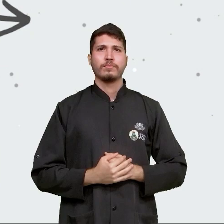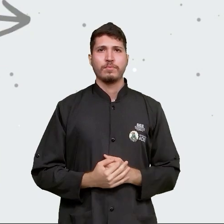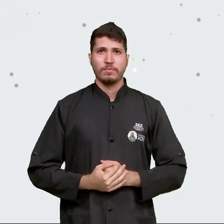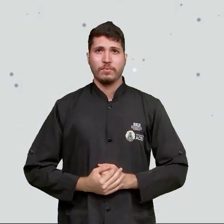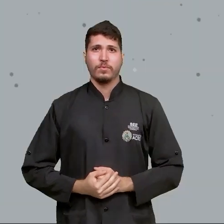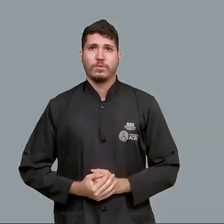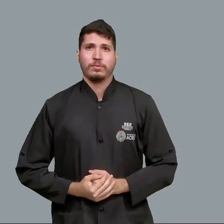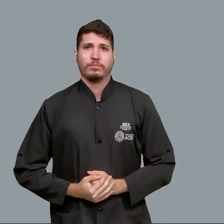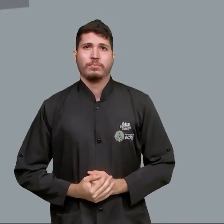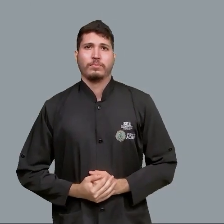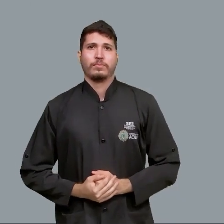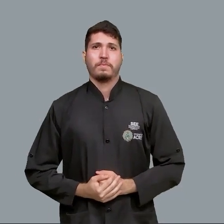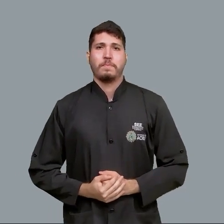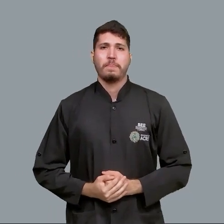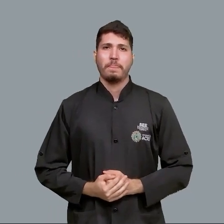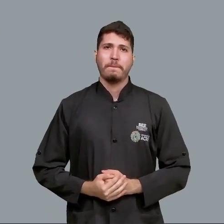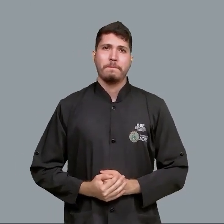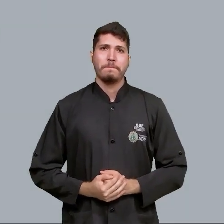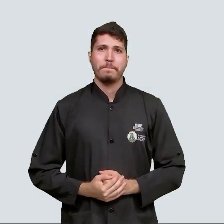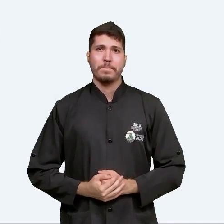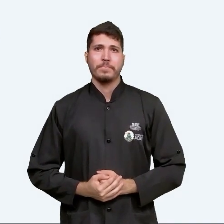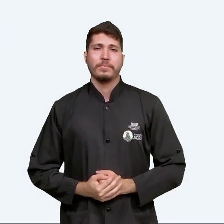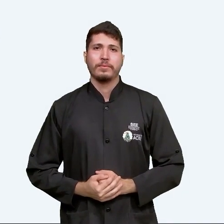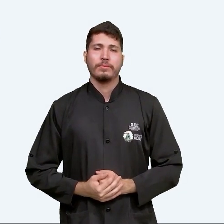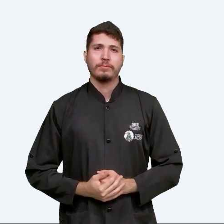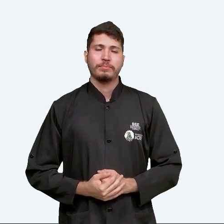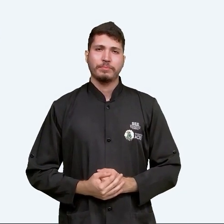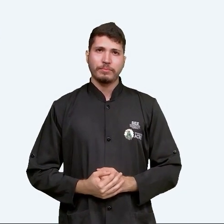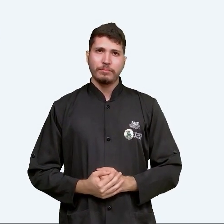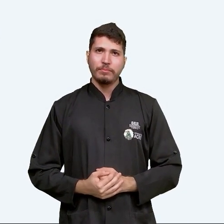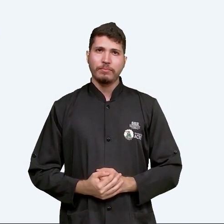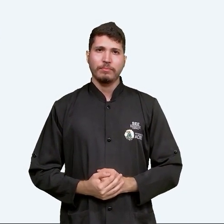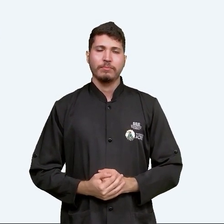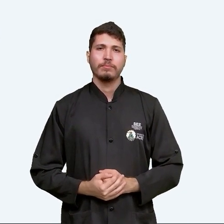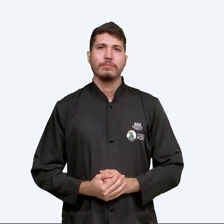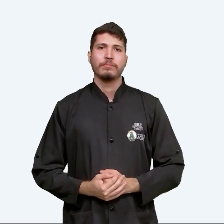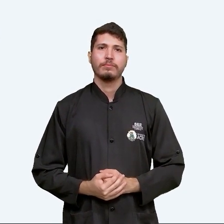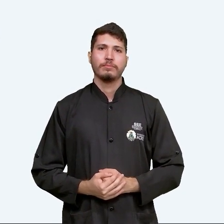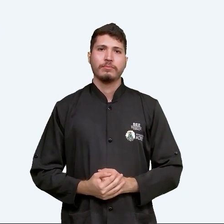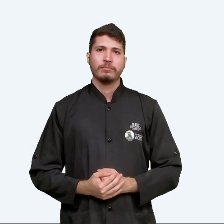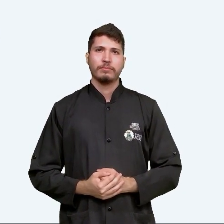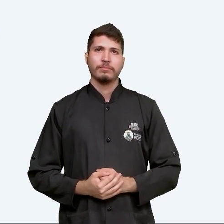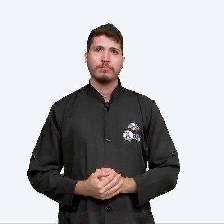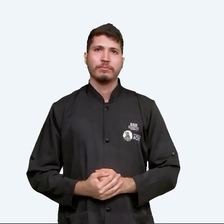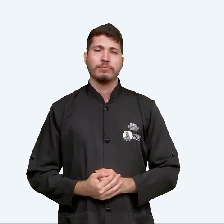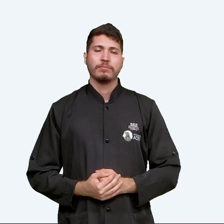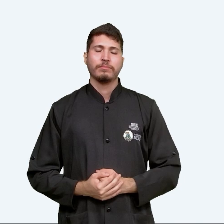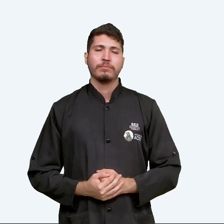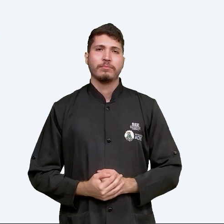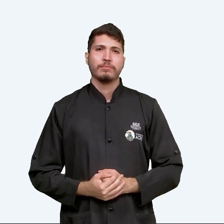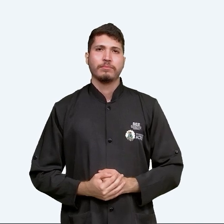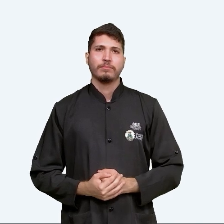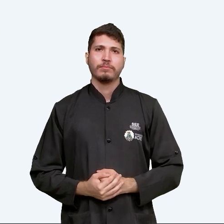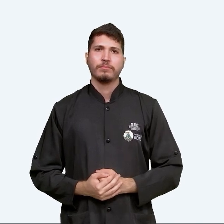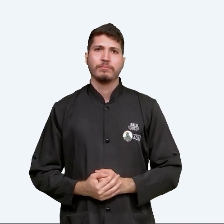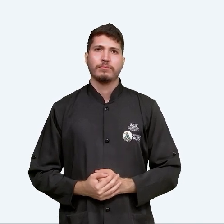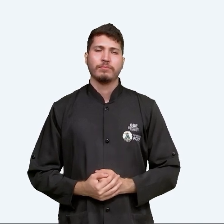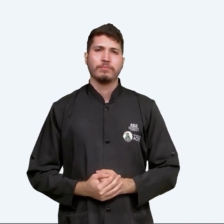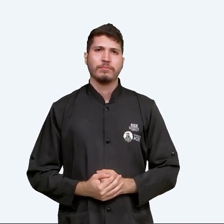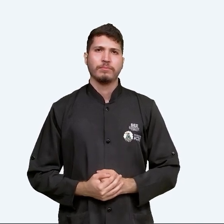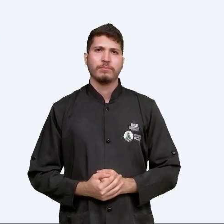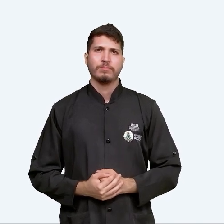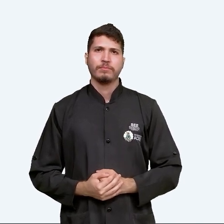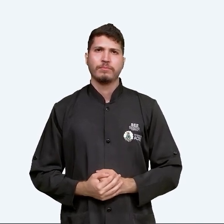aqui os tambores para tocar, para ver se vocês estão preparados aí para a nossa pergunta.